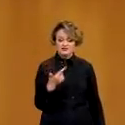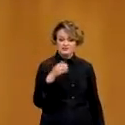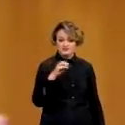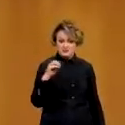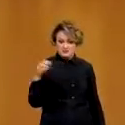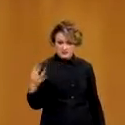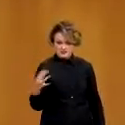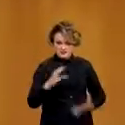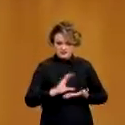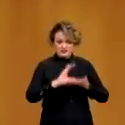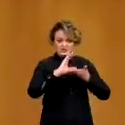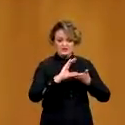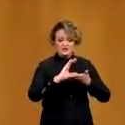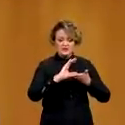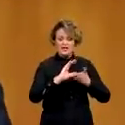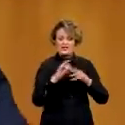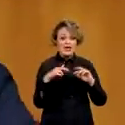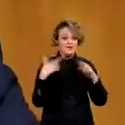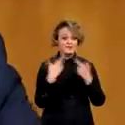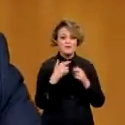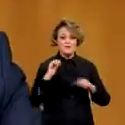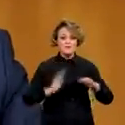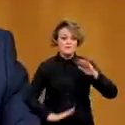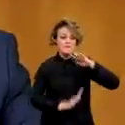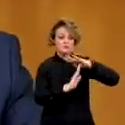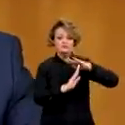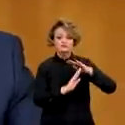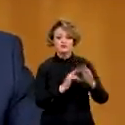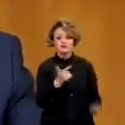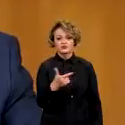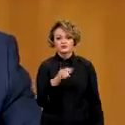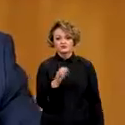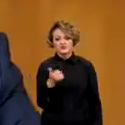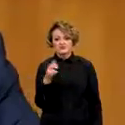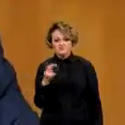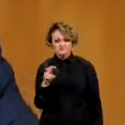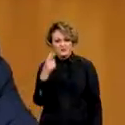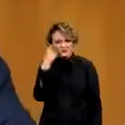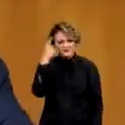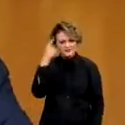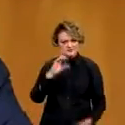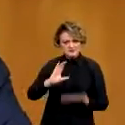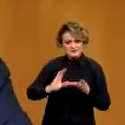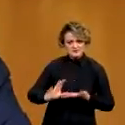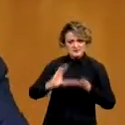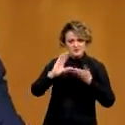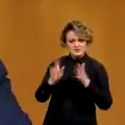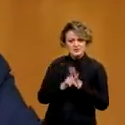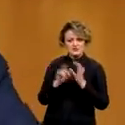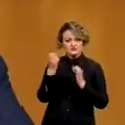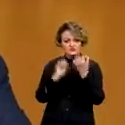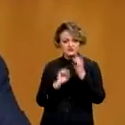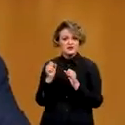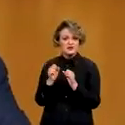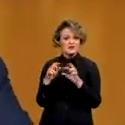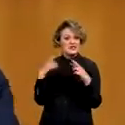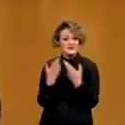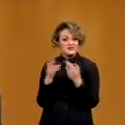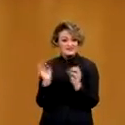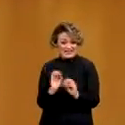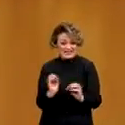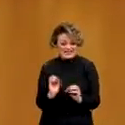Sim. E ele deixou de se reunir. Ora, se você tem um Conselho Nacional de Política Industrial e ele não se